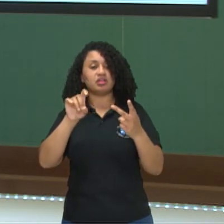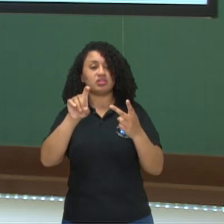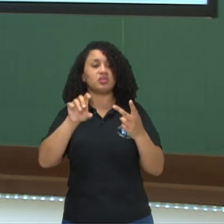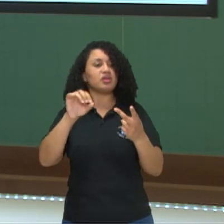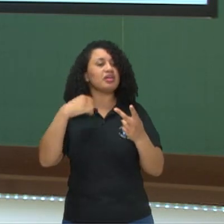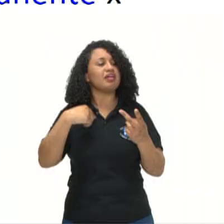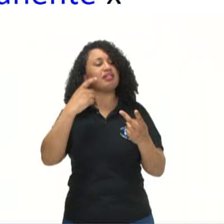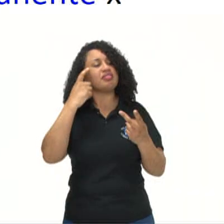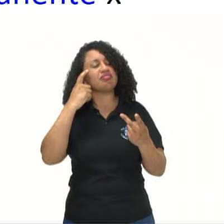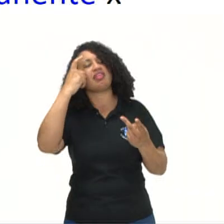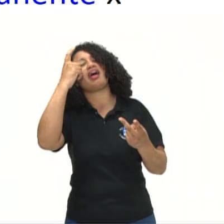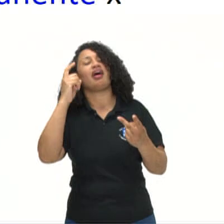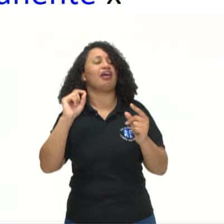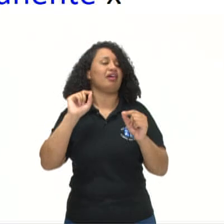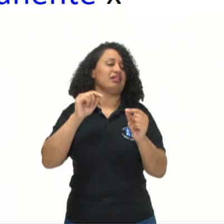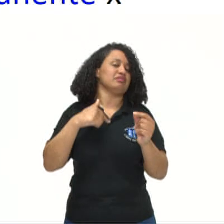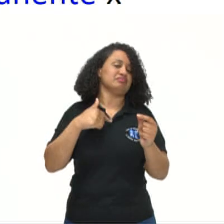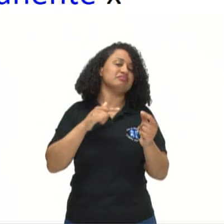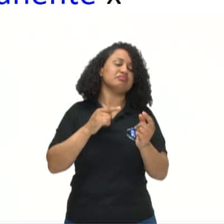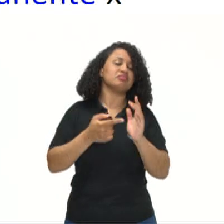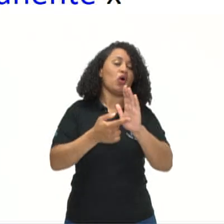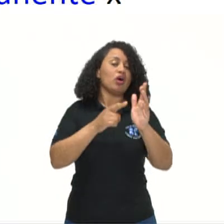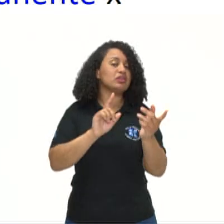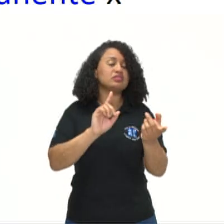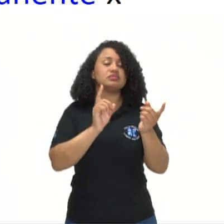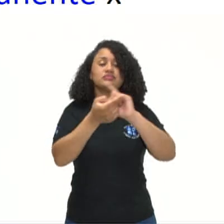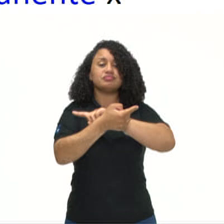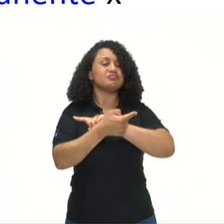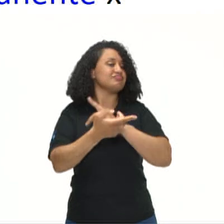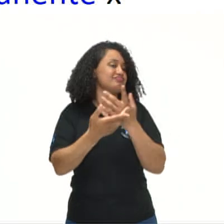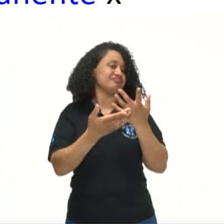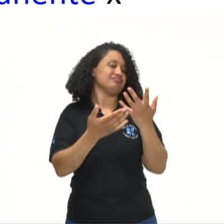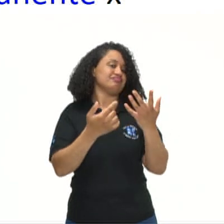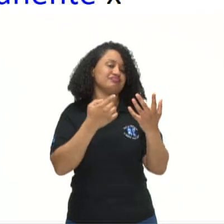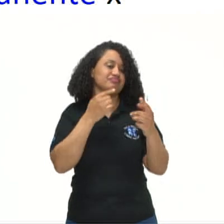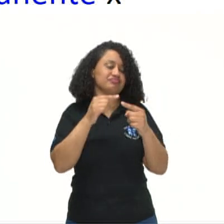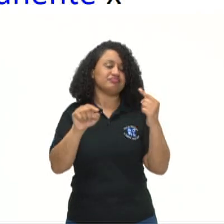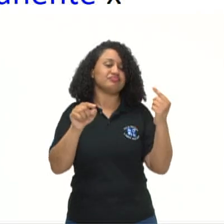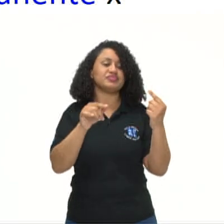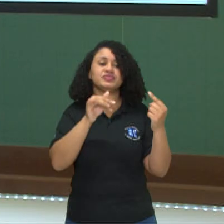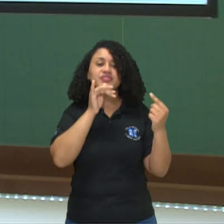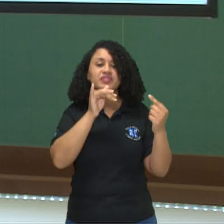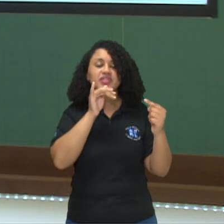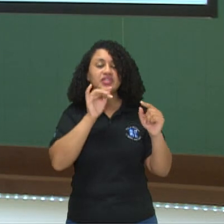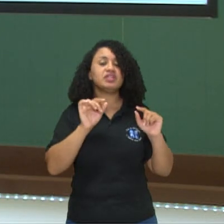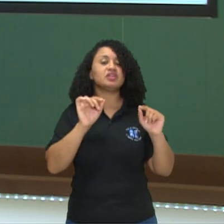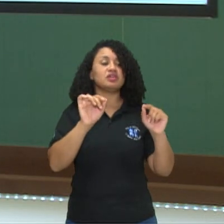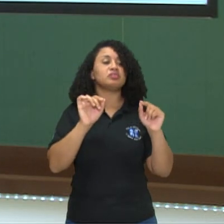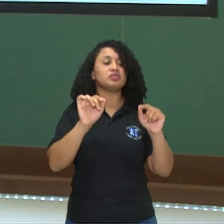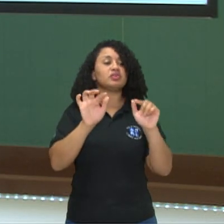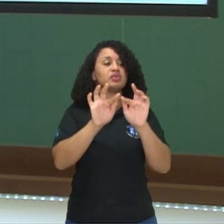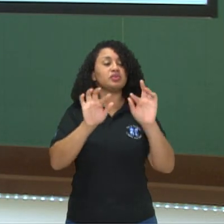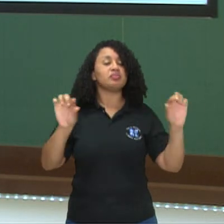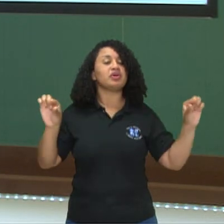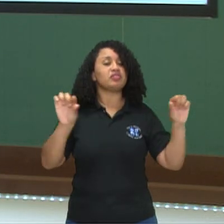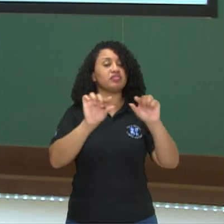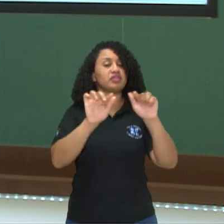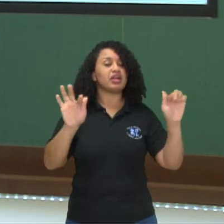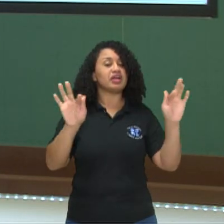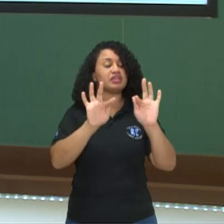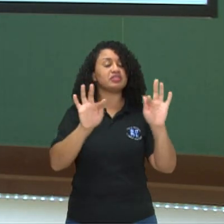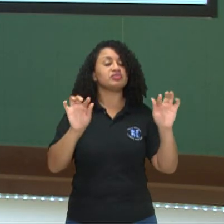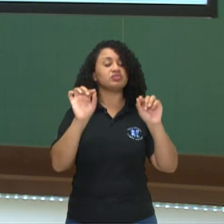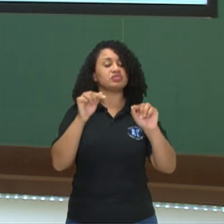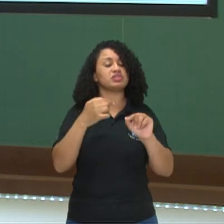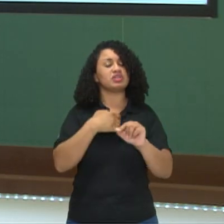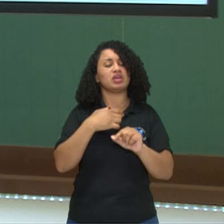né? Que traz uma contradição e ainda é incoerente. Vou dar um exemplo para vocês. Uma frase que diz assim, ó: